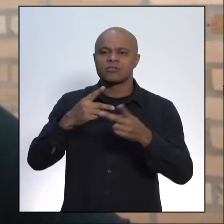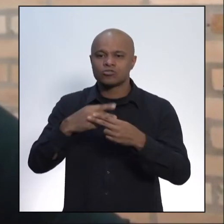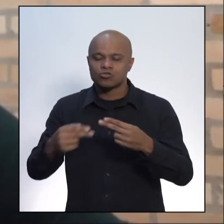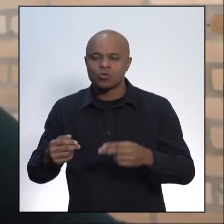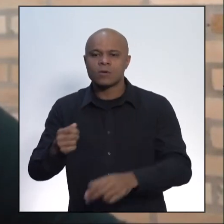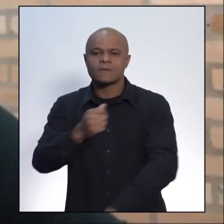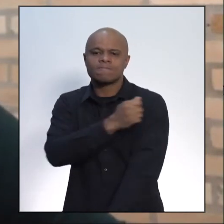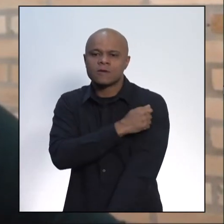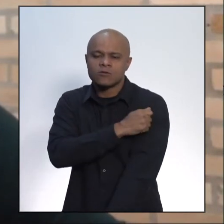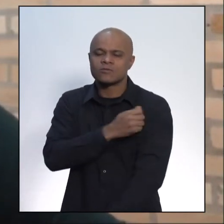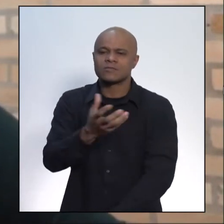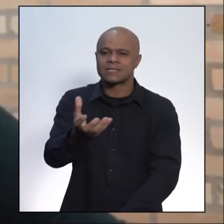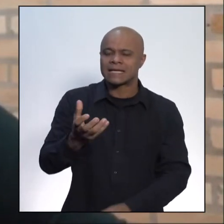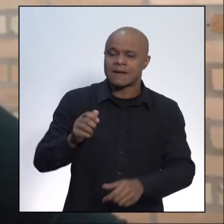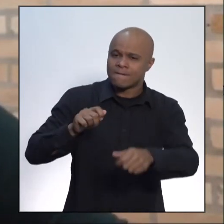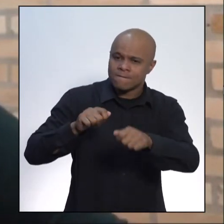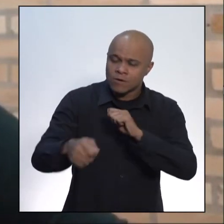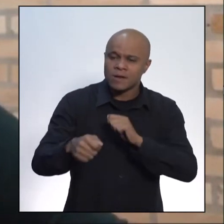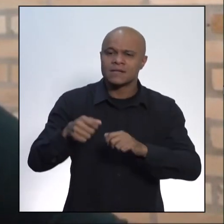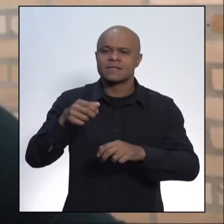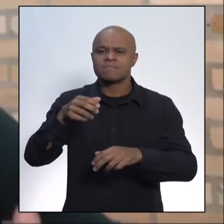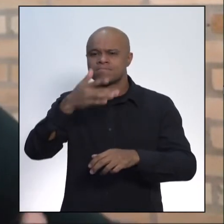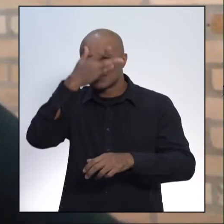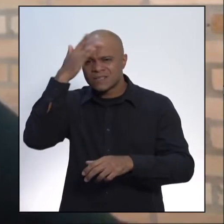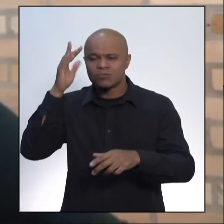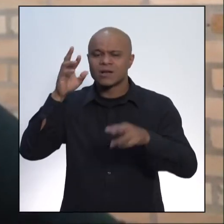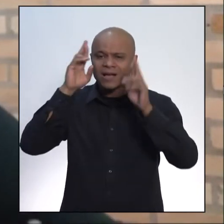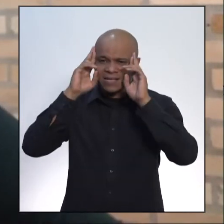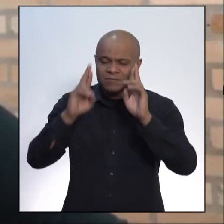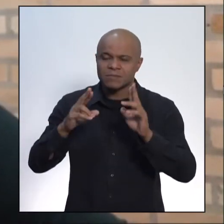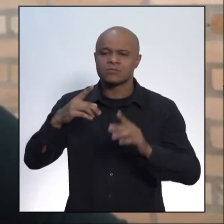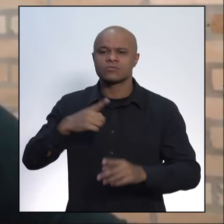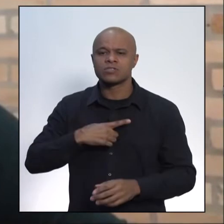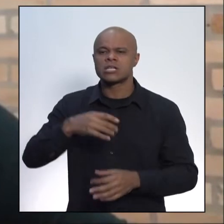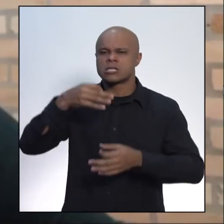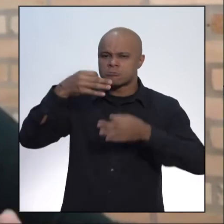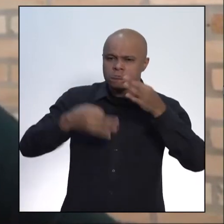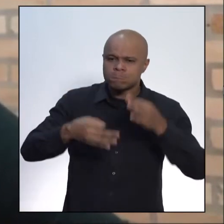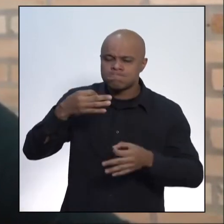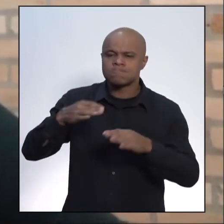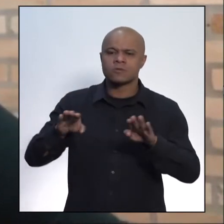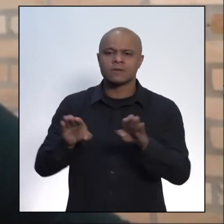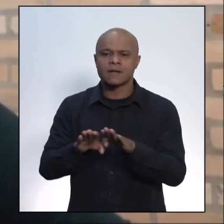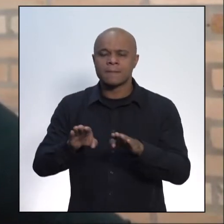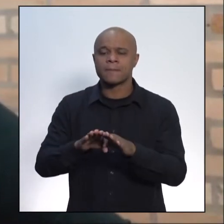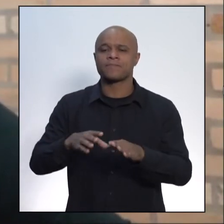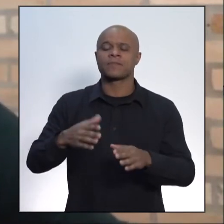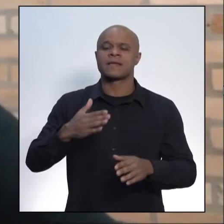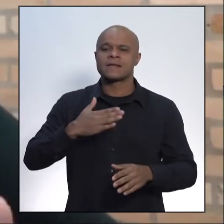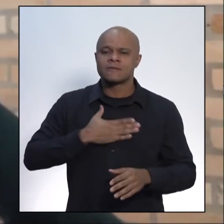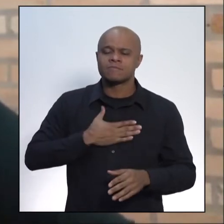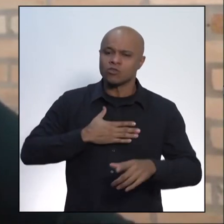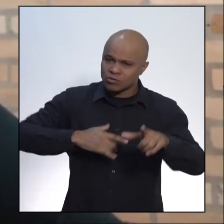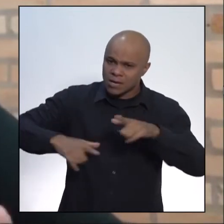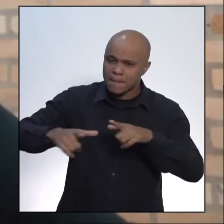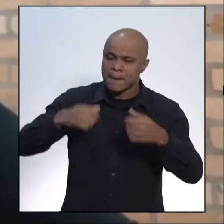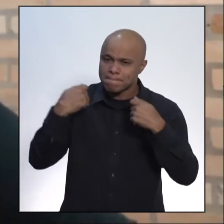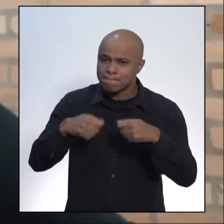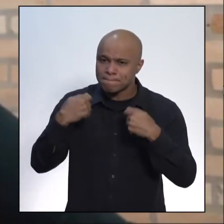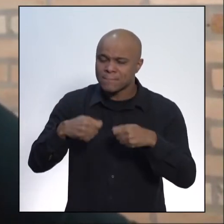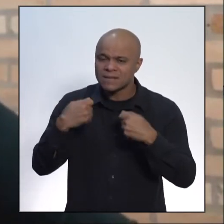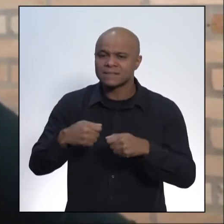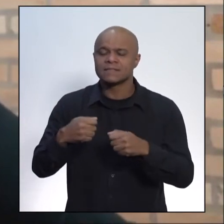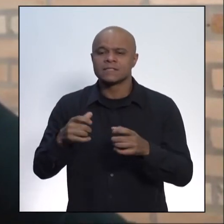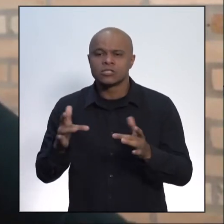quero formar? Se eu quero formar alguém respeitoso, se eu quero formar alguém justo, as minhas ações precisam